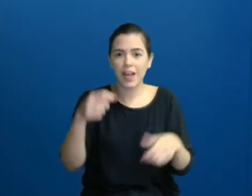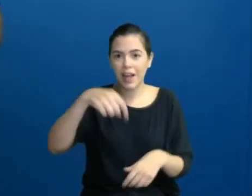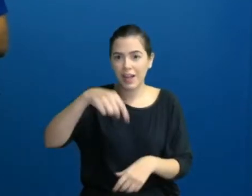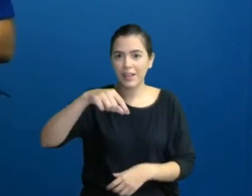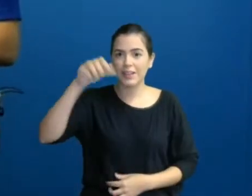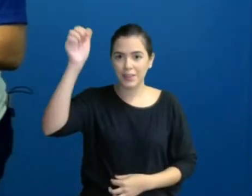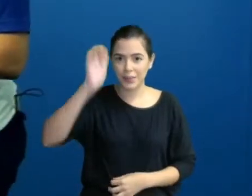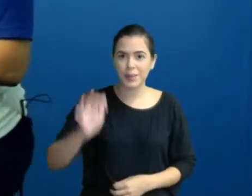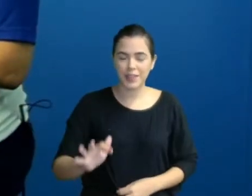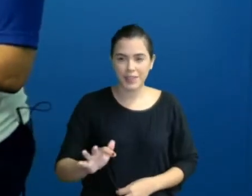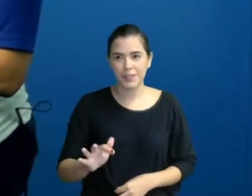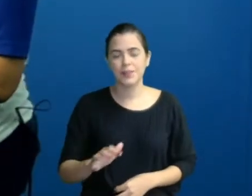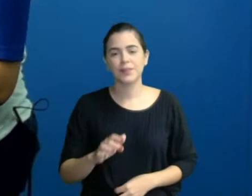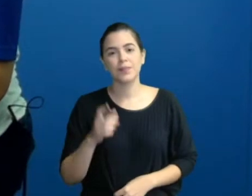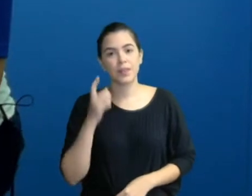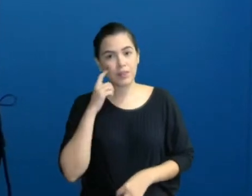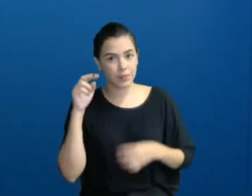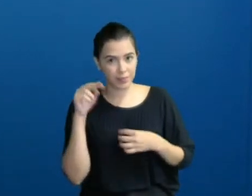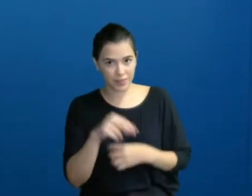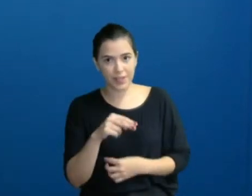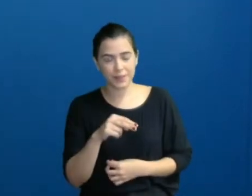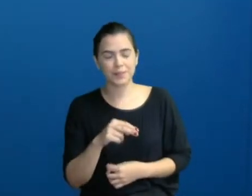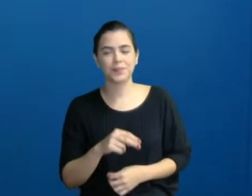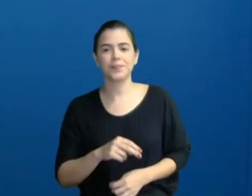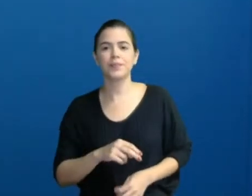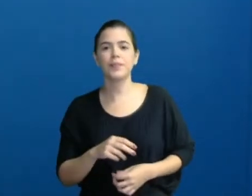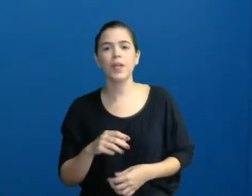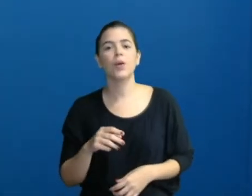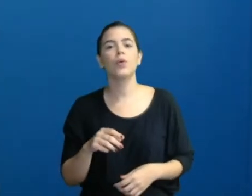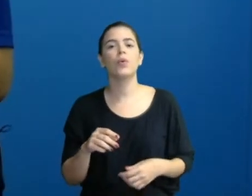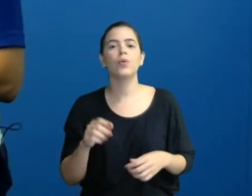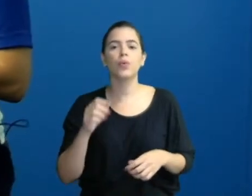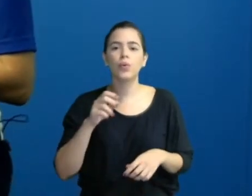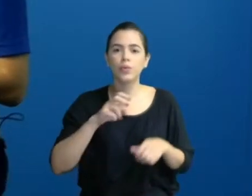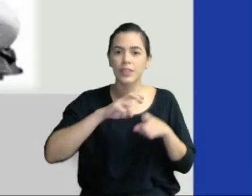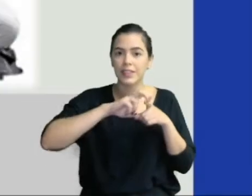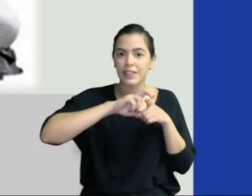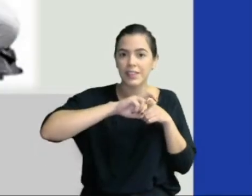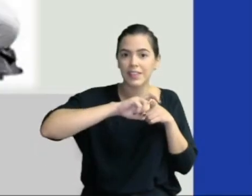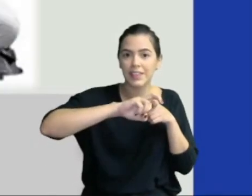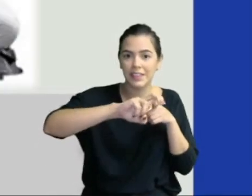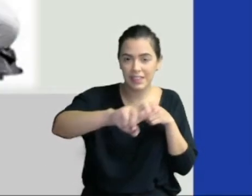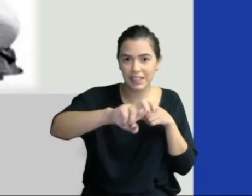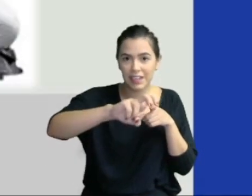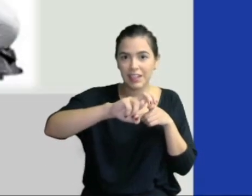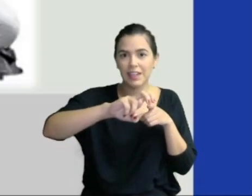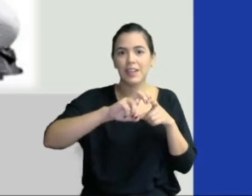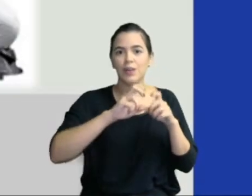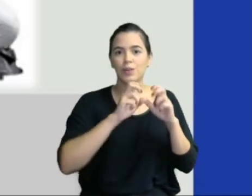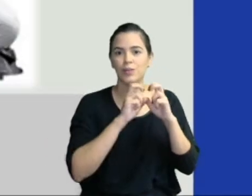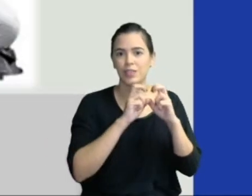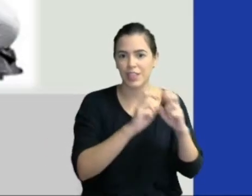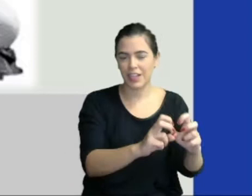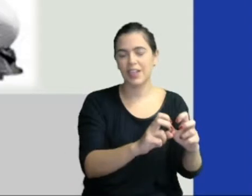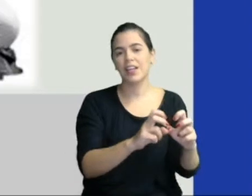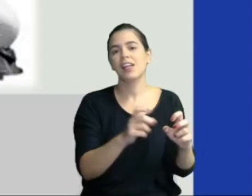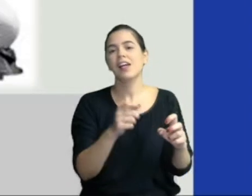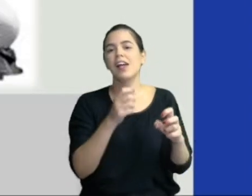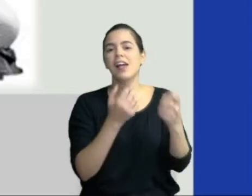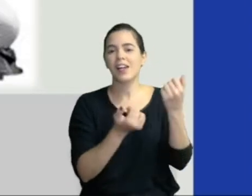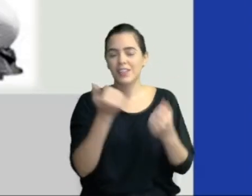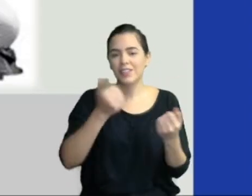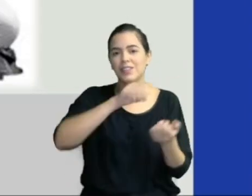no Brasil? Vamos ler comigo? Olha, o trem é um meio de transporte onde